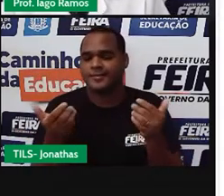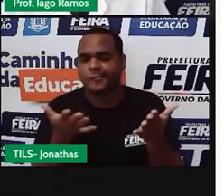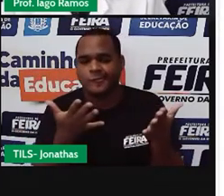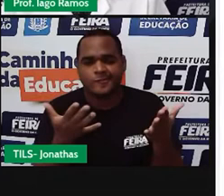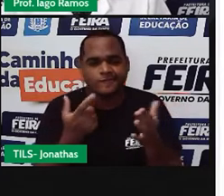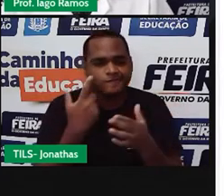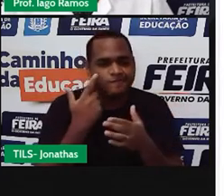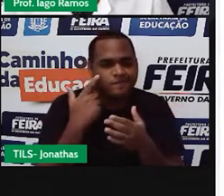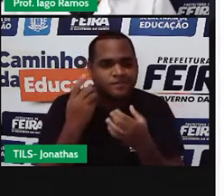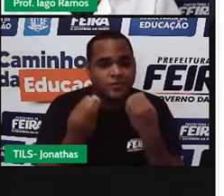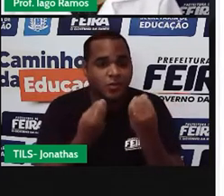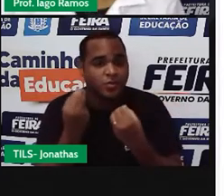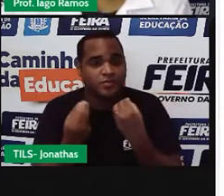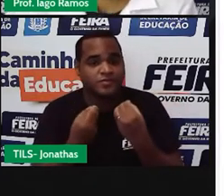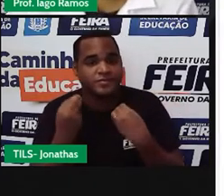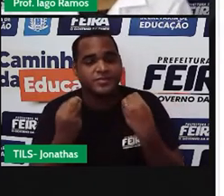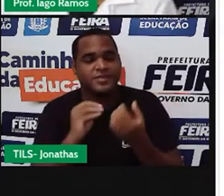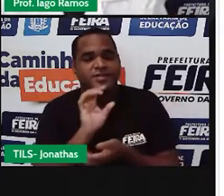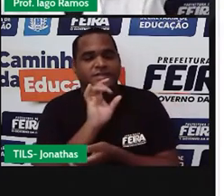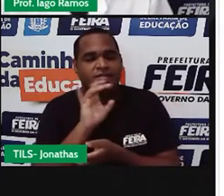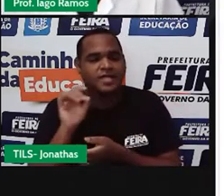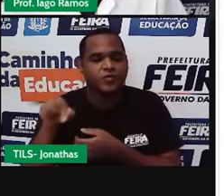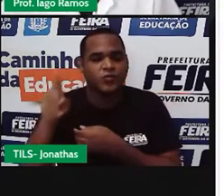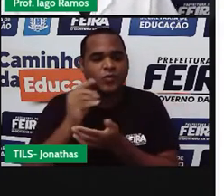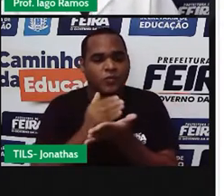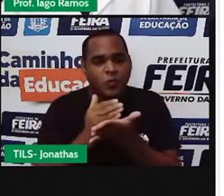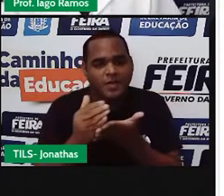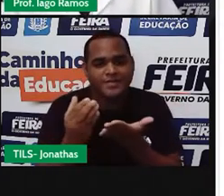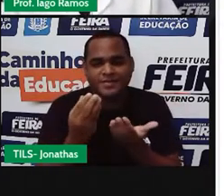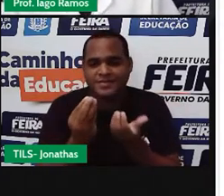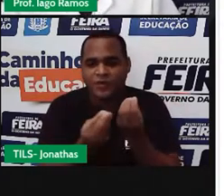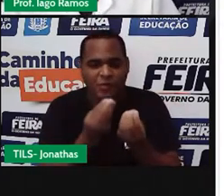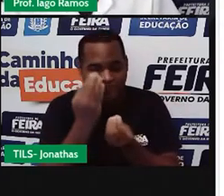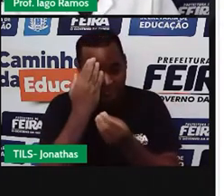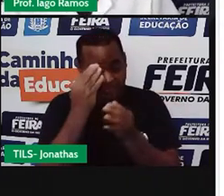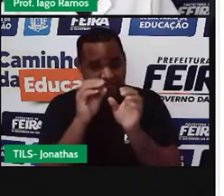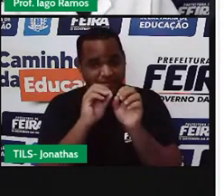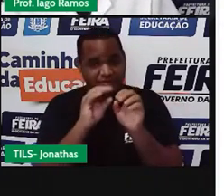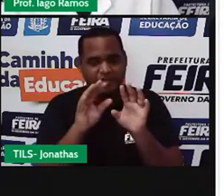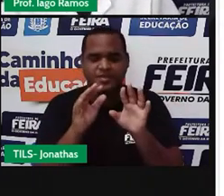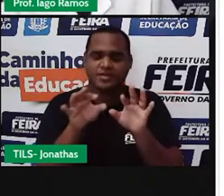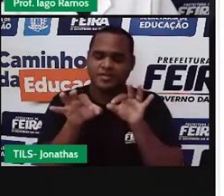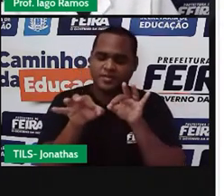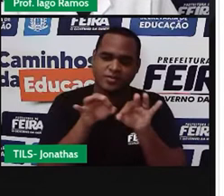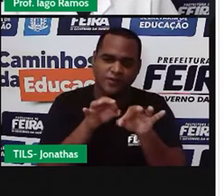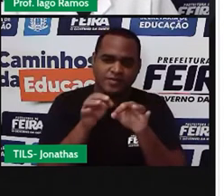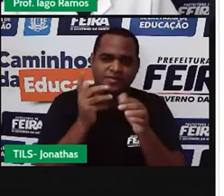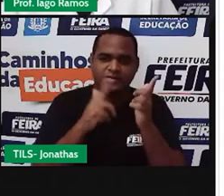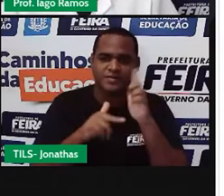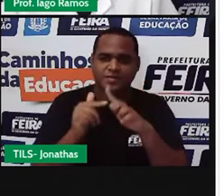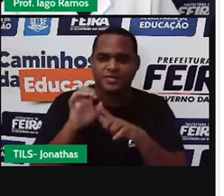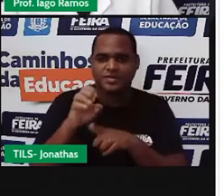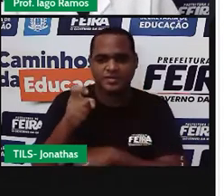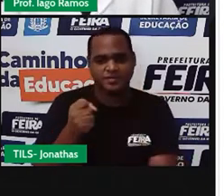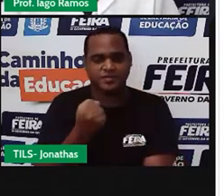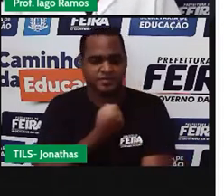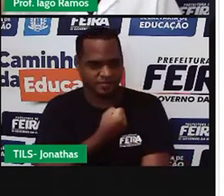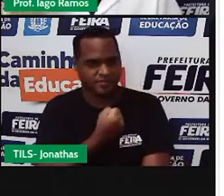aula no sobra a começar a entender a como se resolve expressões